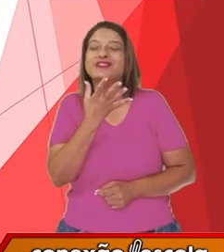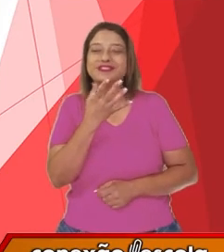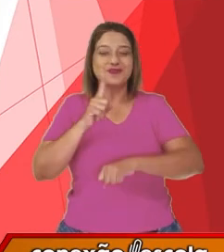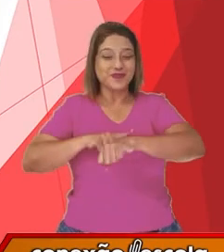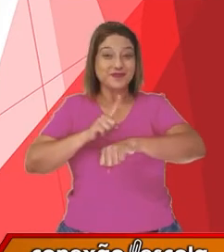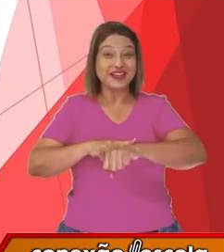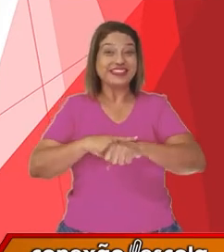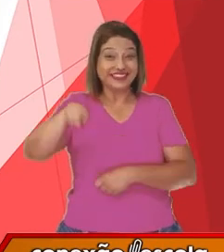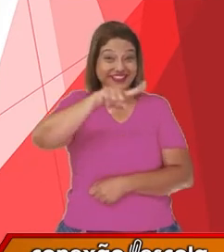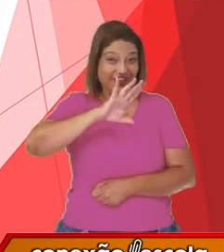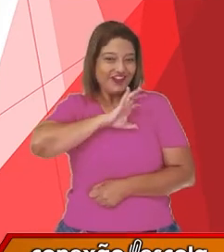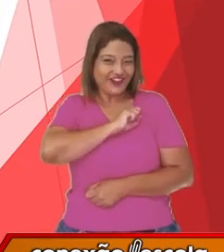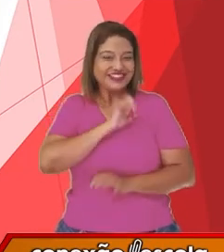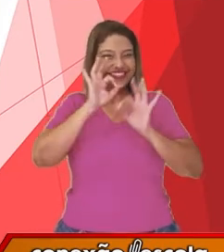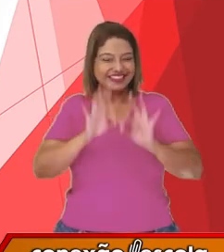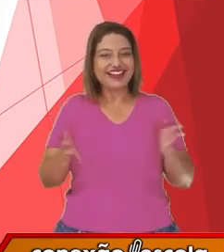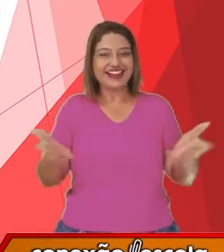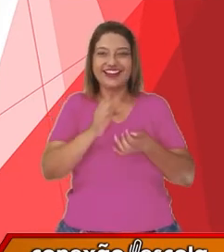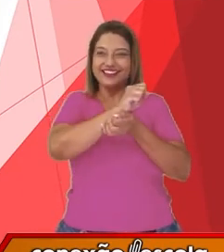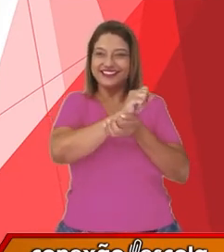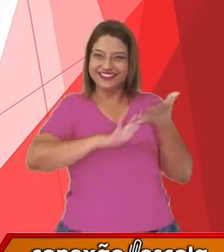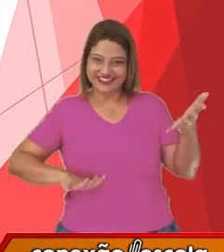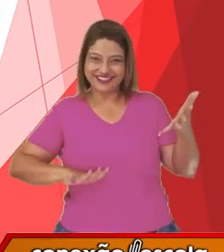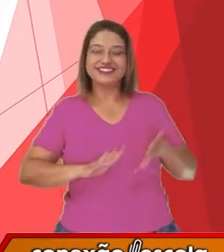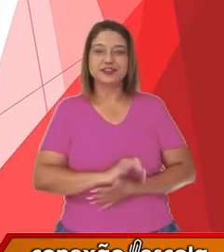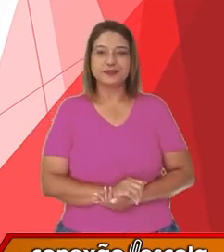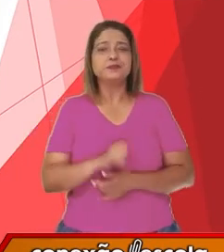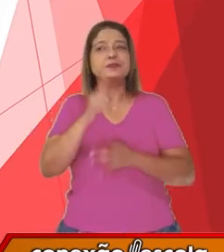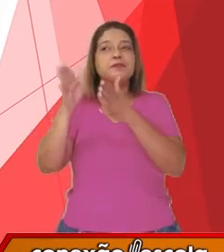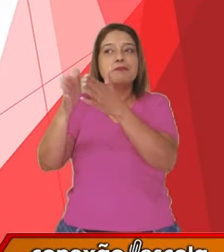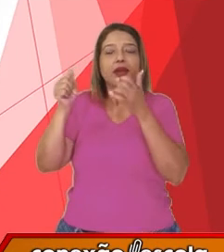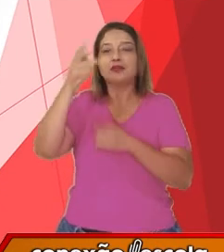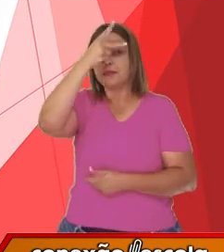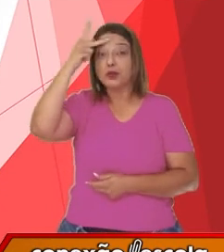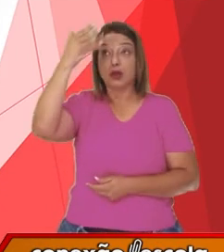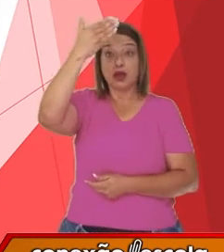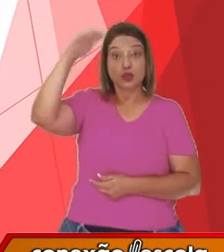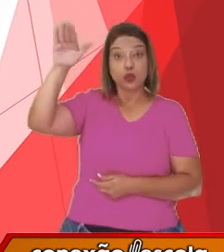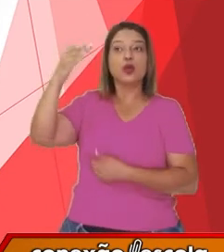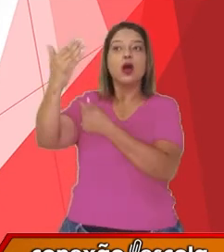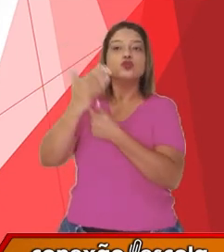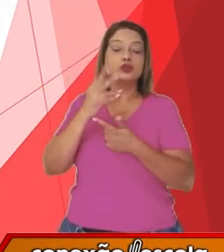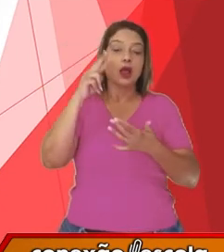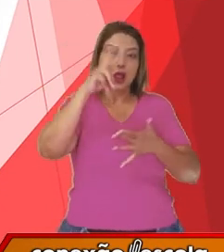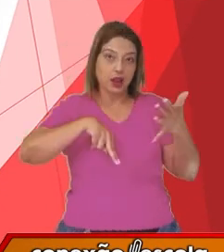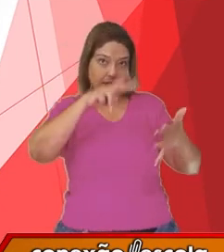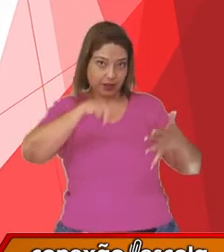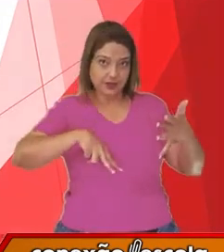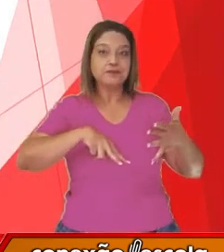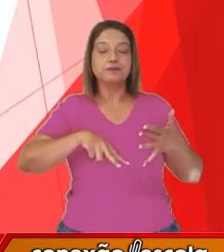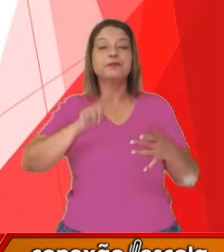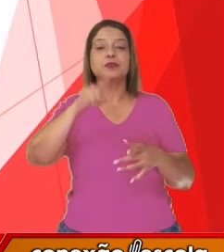de vocês, não é? Hora da nossa atividade. Peça a ajuda de um adulto para fazer a leitura.